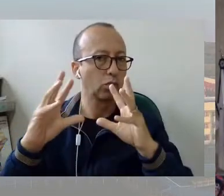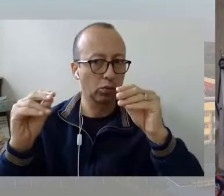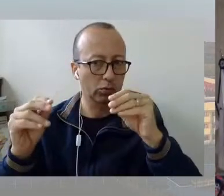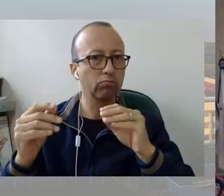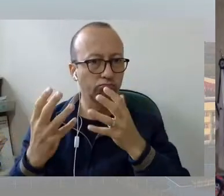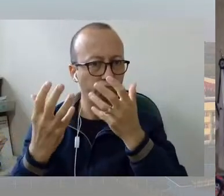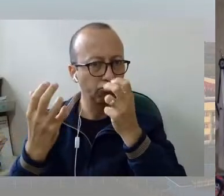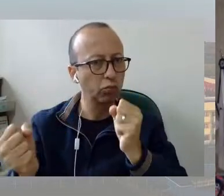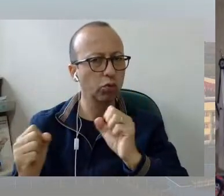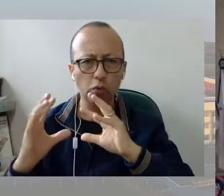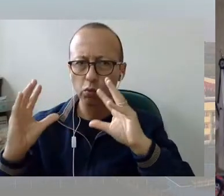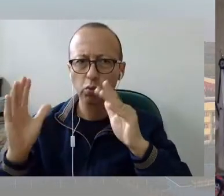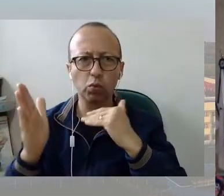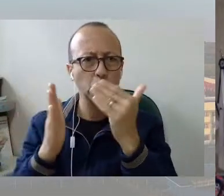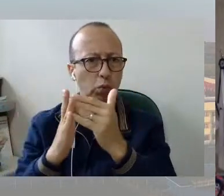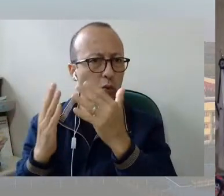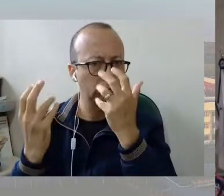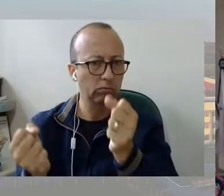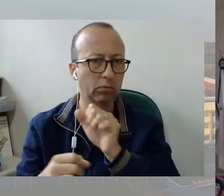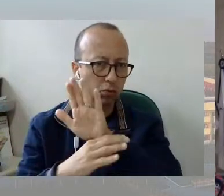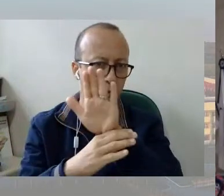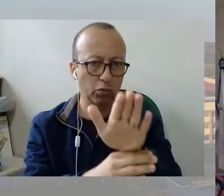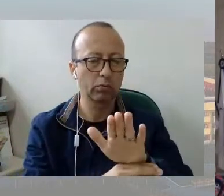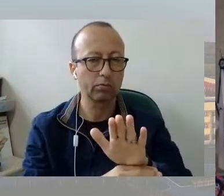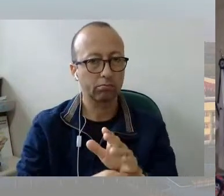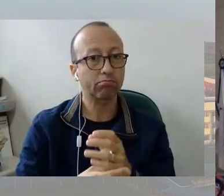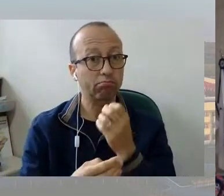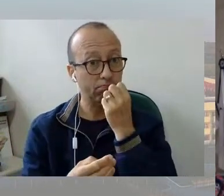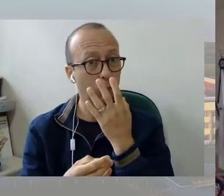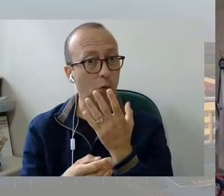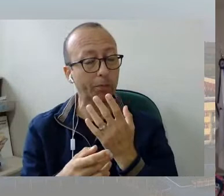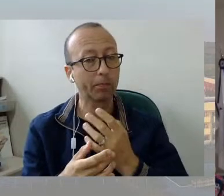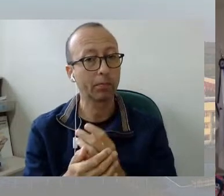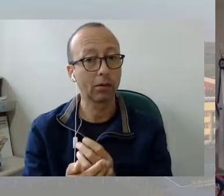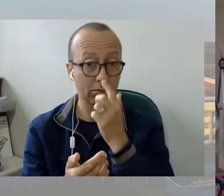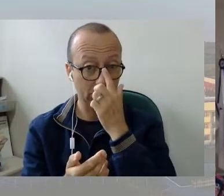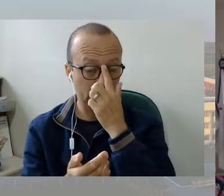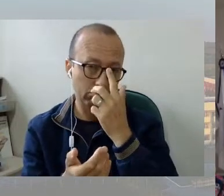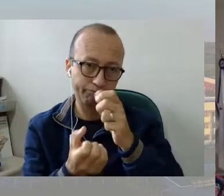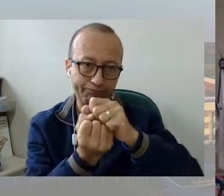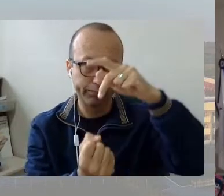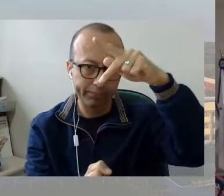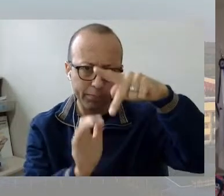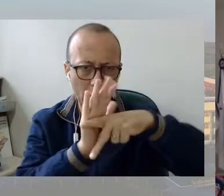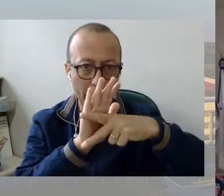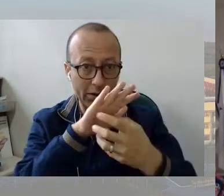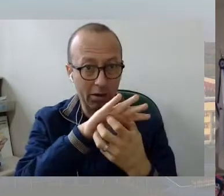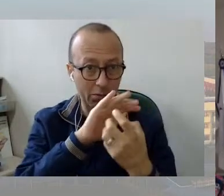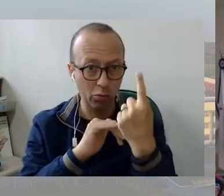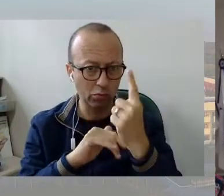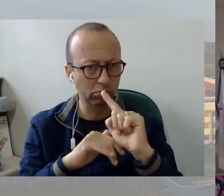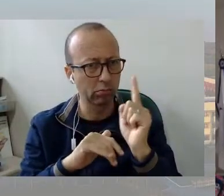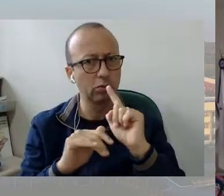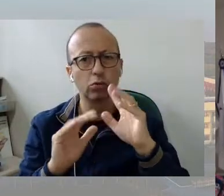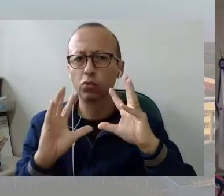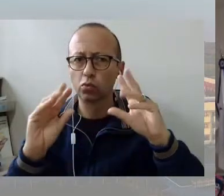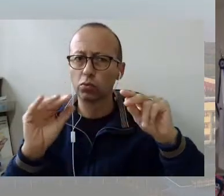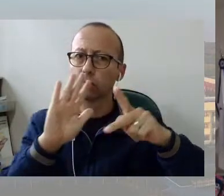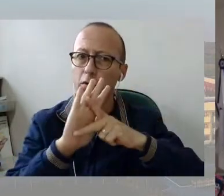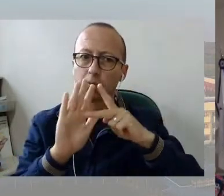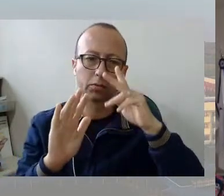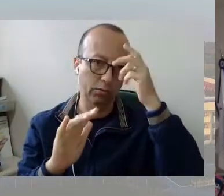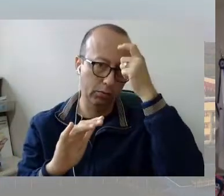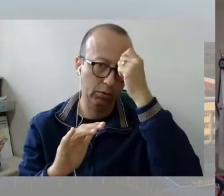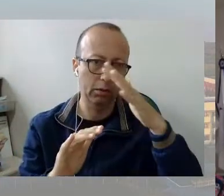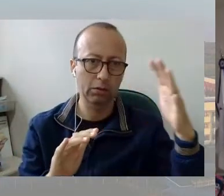CIEP. Eu acho que é um ganho que a gente teve nos últimos anos. O CIEP não é um evento do campus, ele é um evento institucional, e para isso é importante, né,